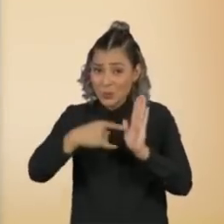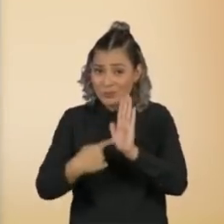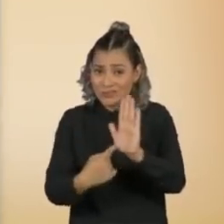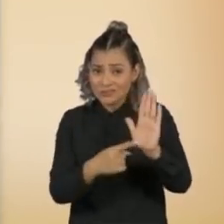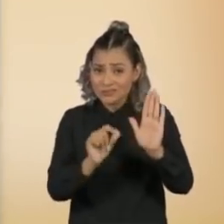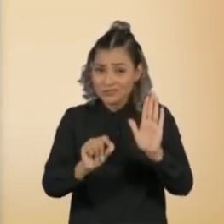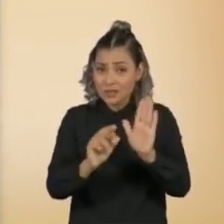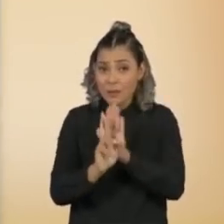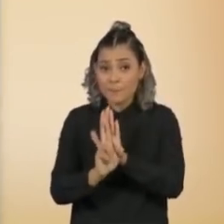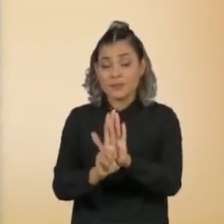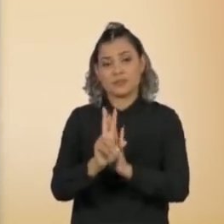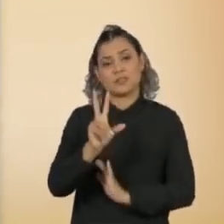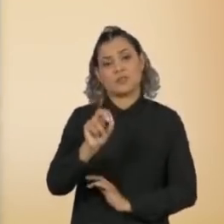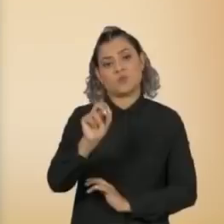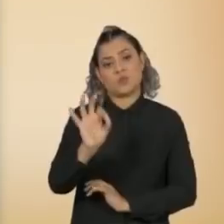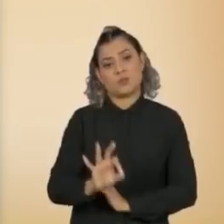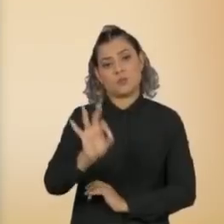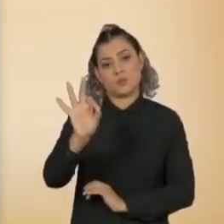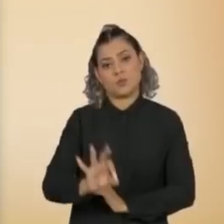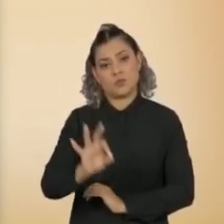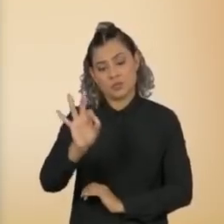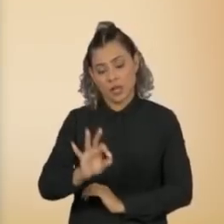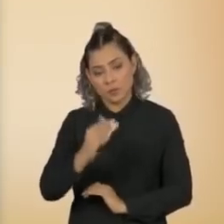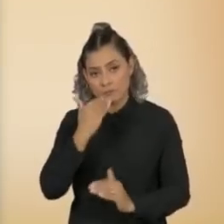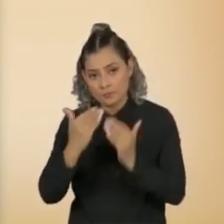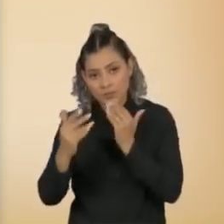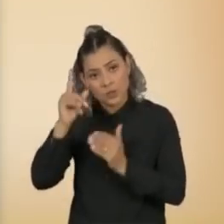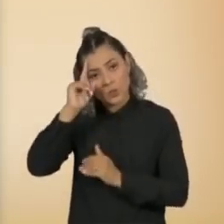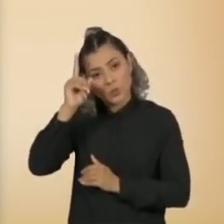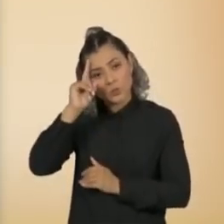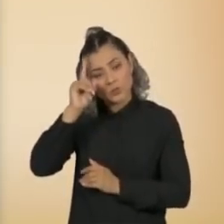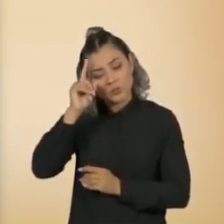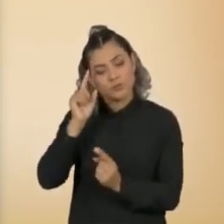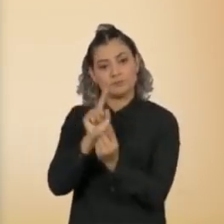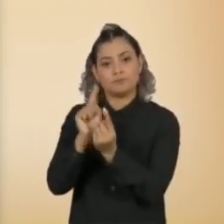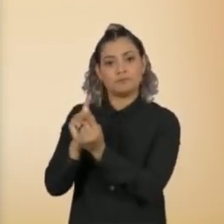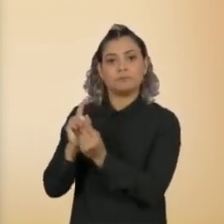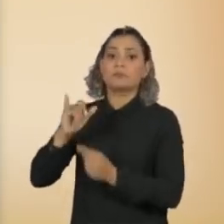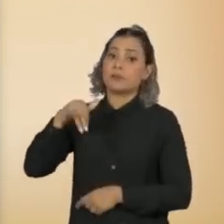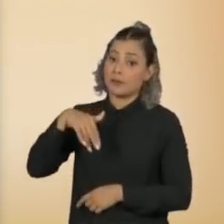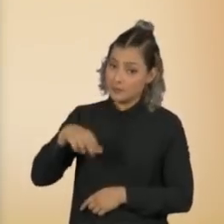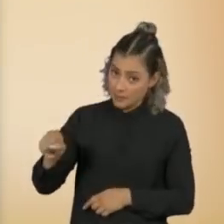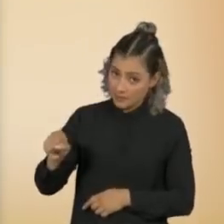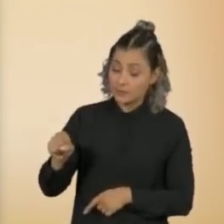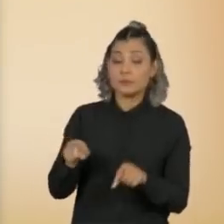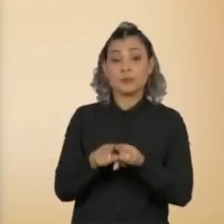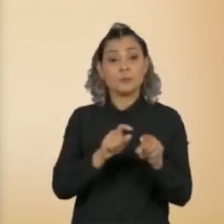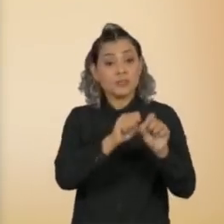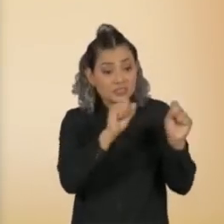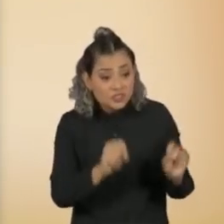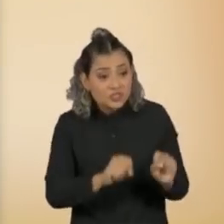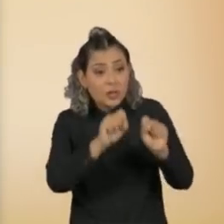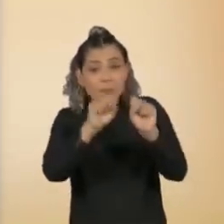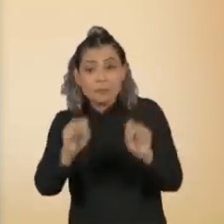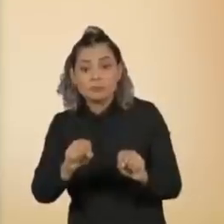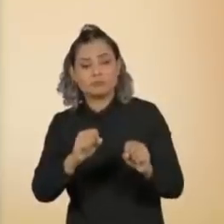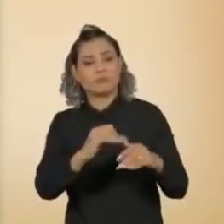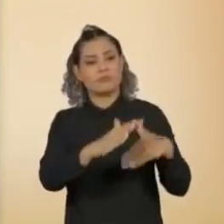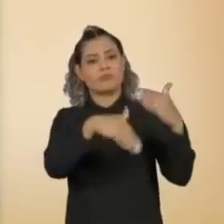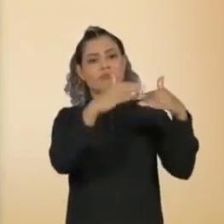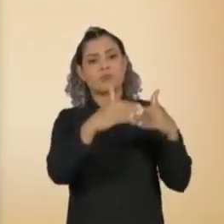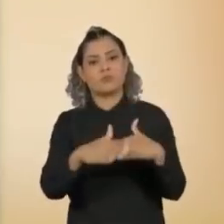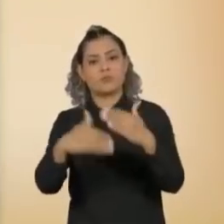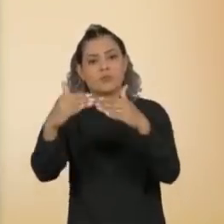eles representam mais da metade da demanda recebida diariamente pelo INSS e que os demais sistemas estão em fase avançada